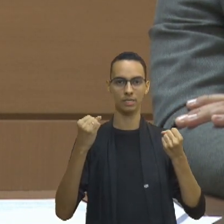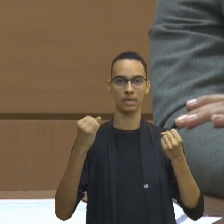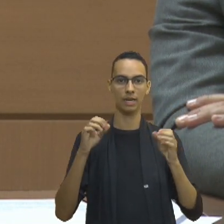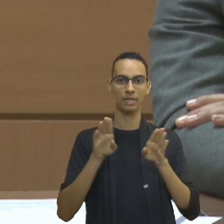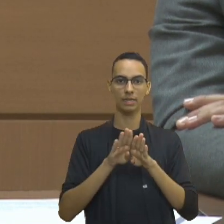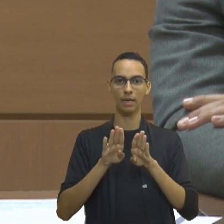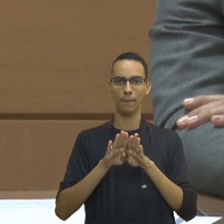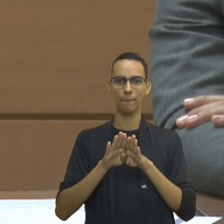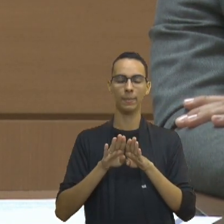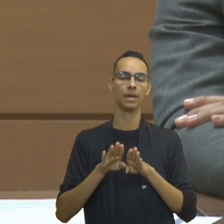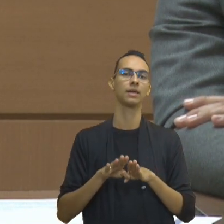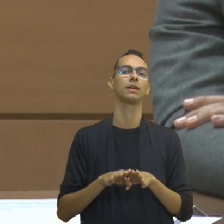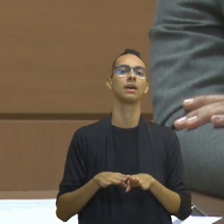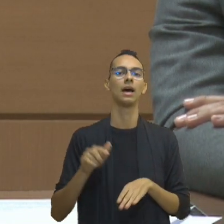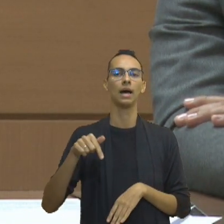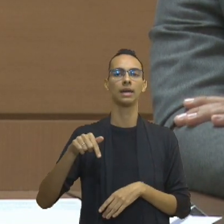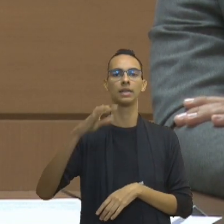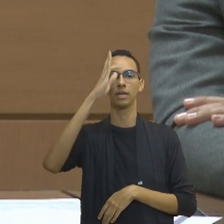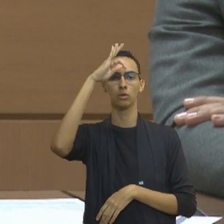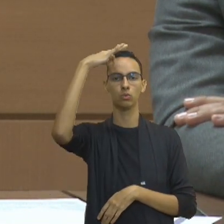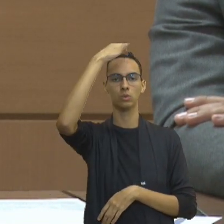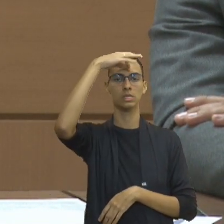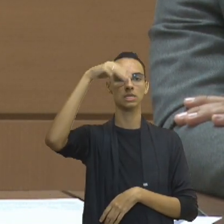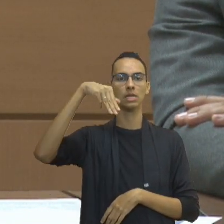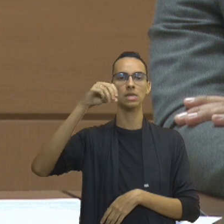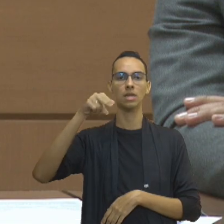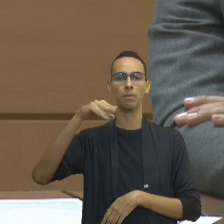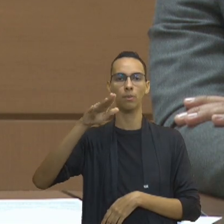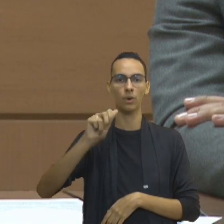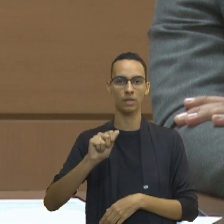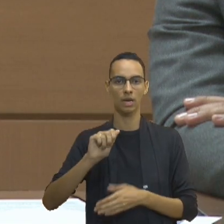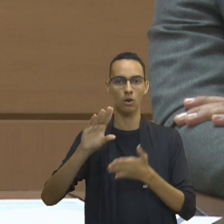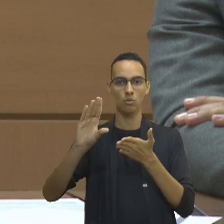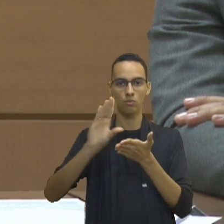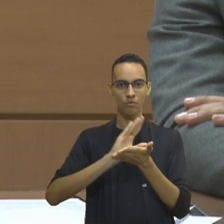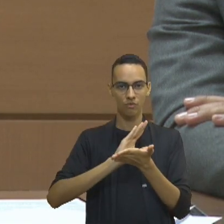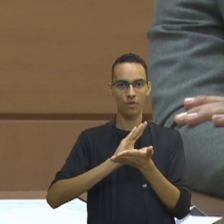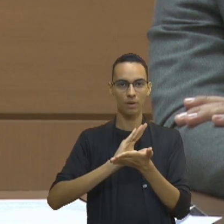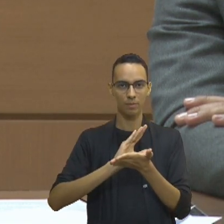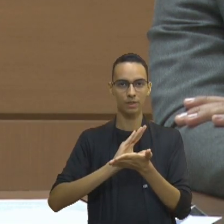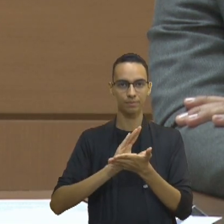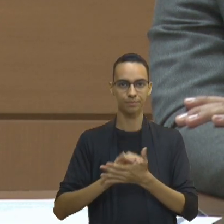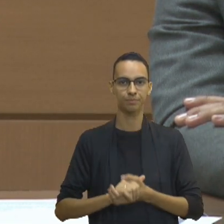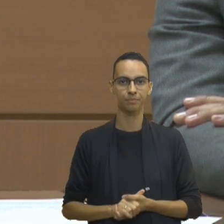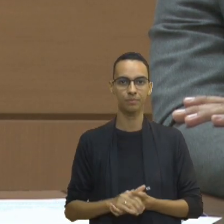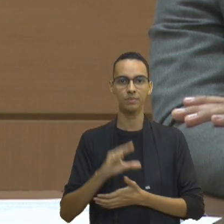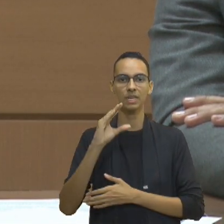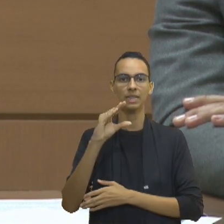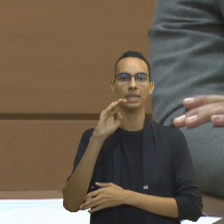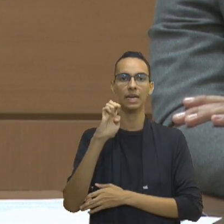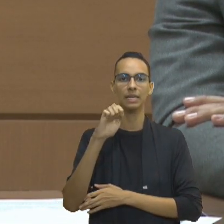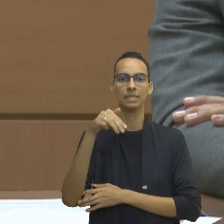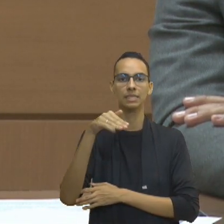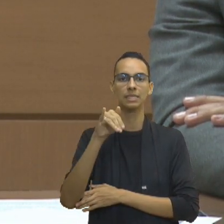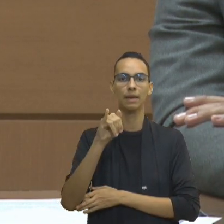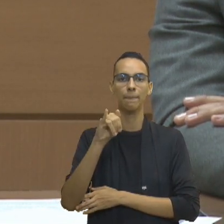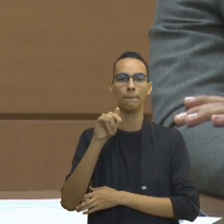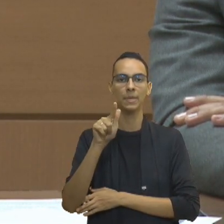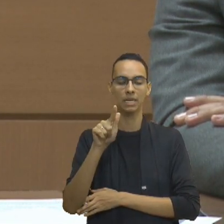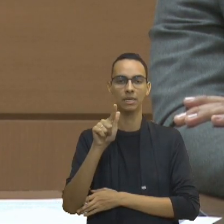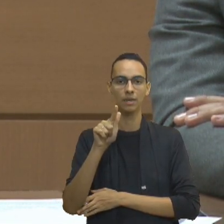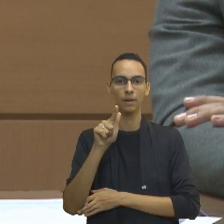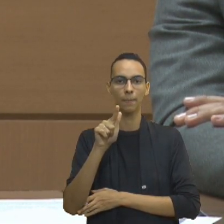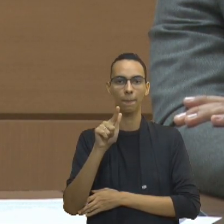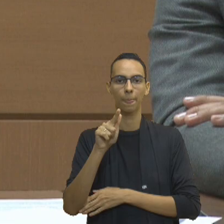de R$ 5 milhões por meio de verba extra-orçamentária da CEMIG, captada pela Diretoria